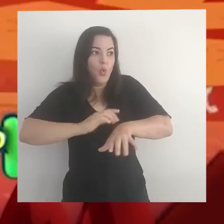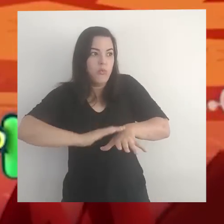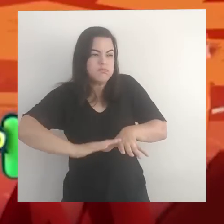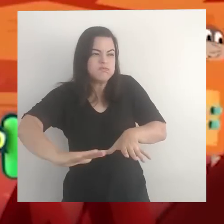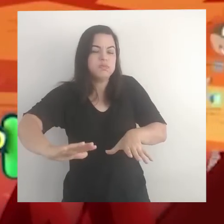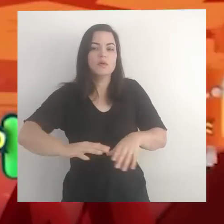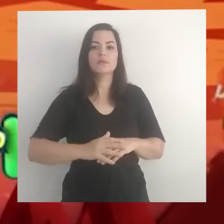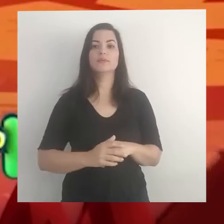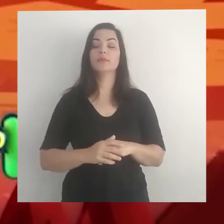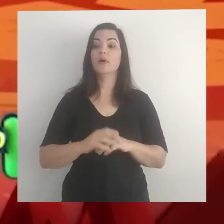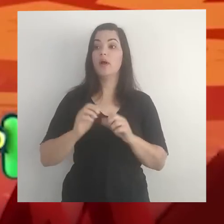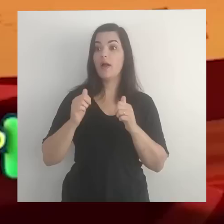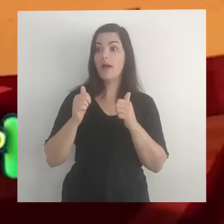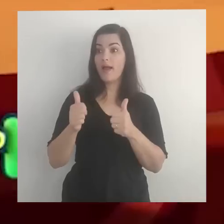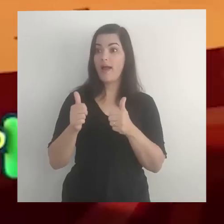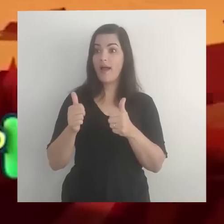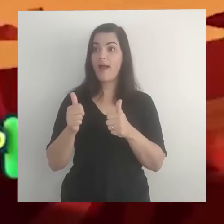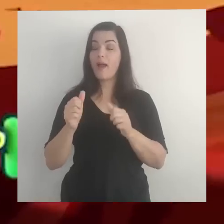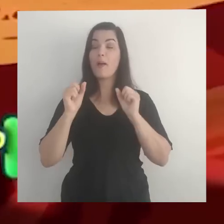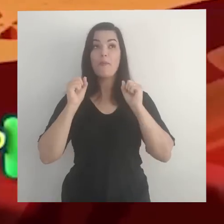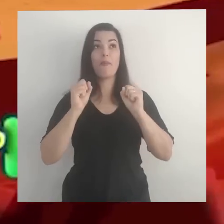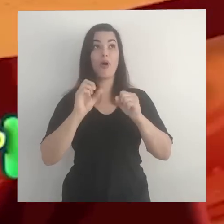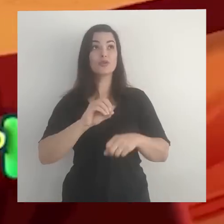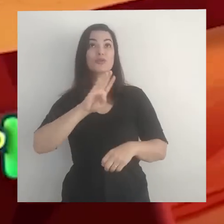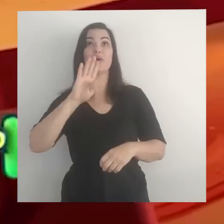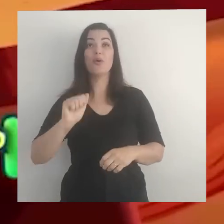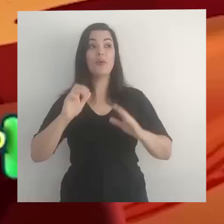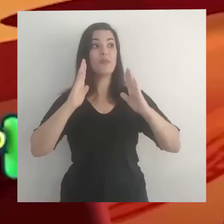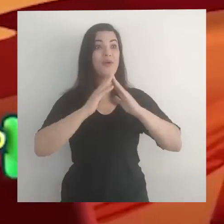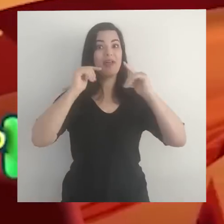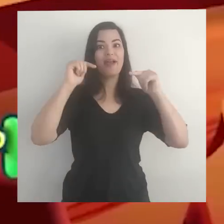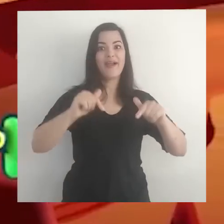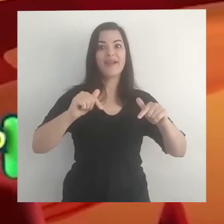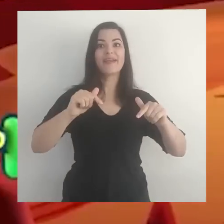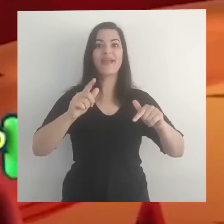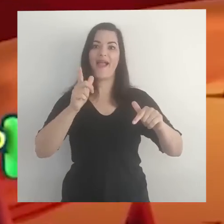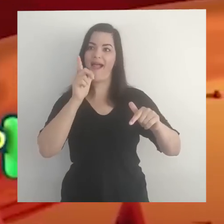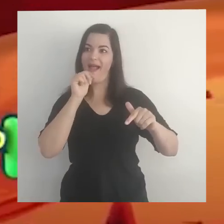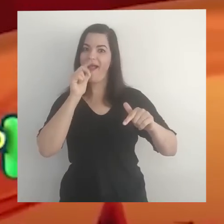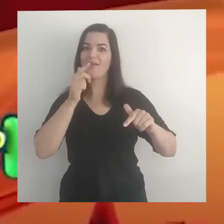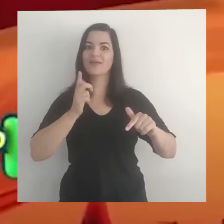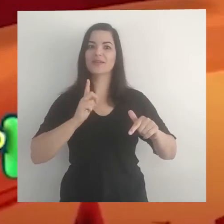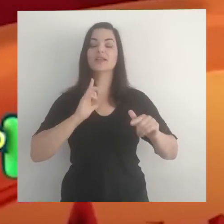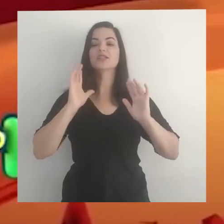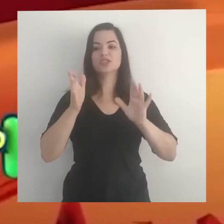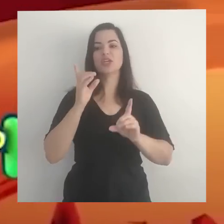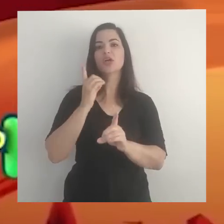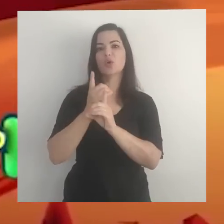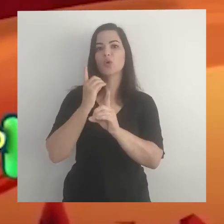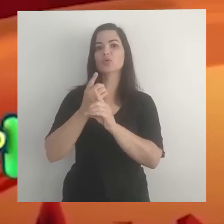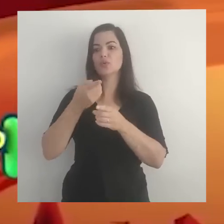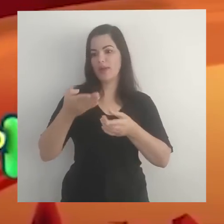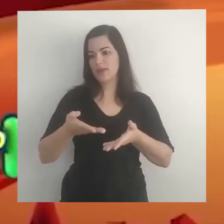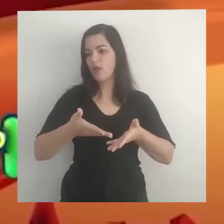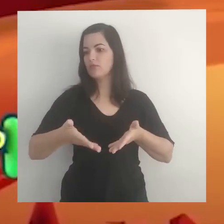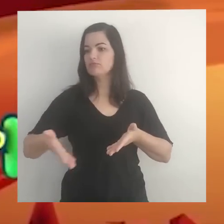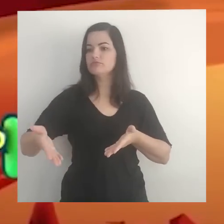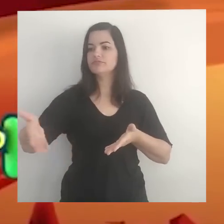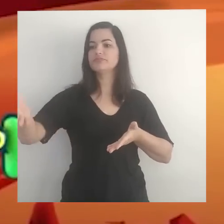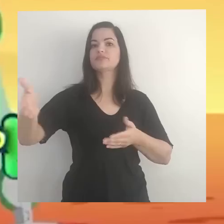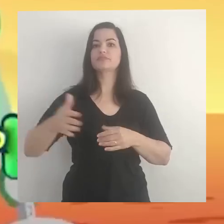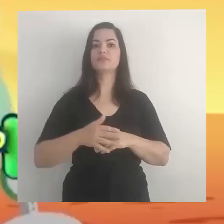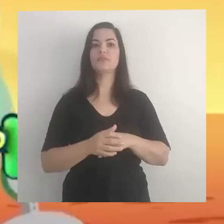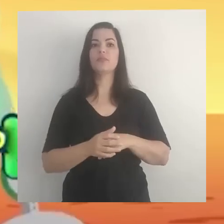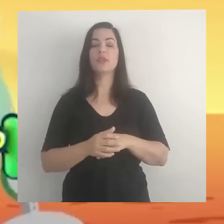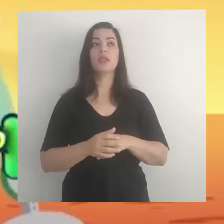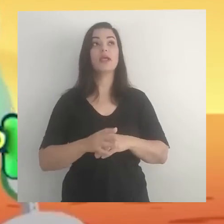morar em Marte, então. Êêêê! Foi neste local que encontramos sinais de água. Seria legal ter uma casa de praia